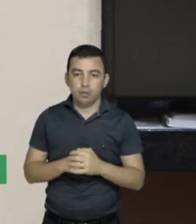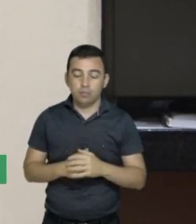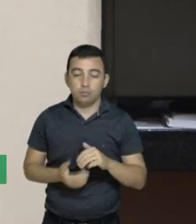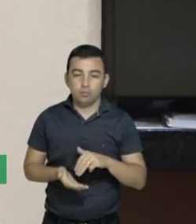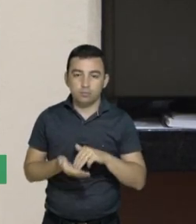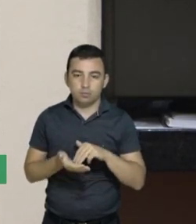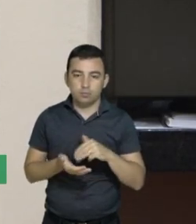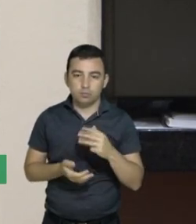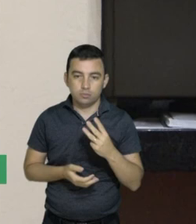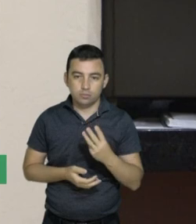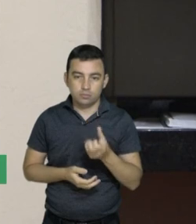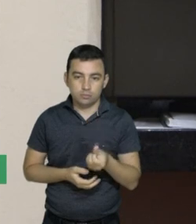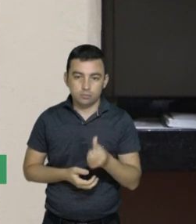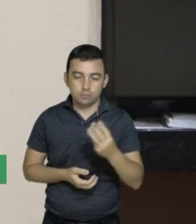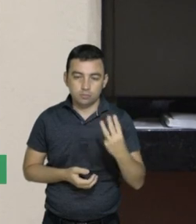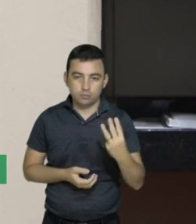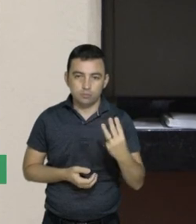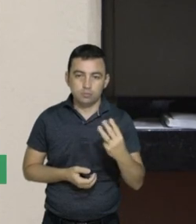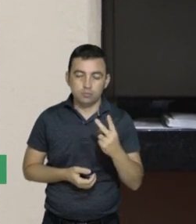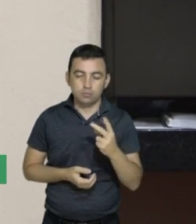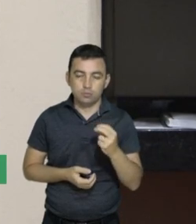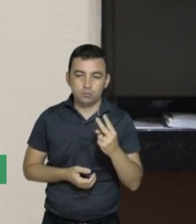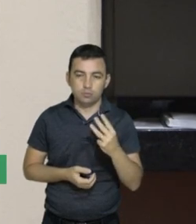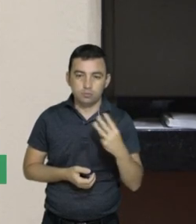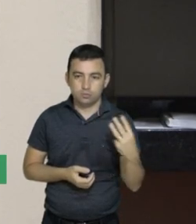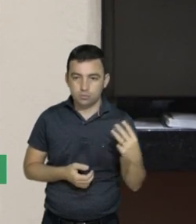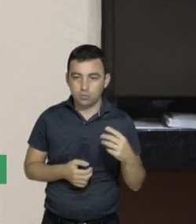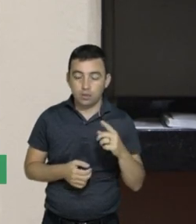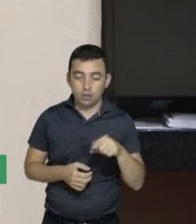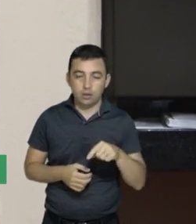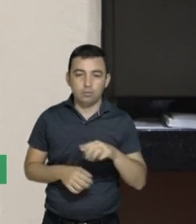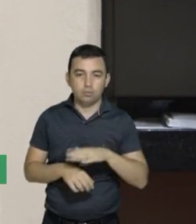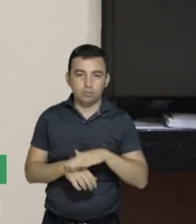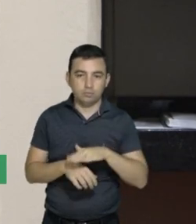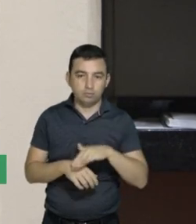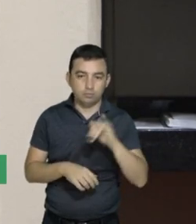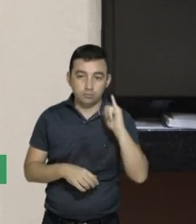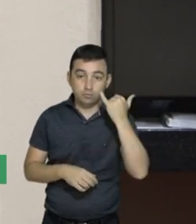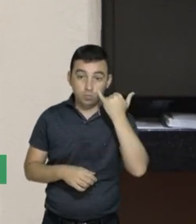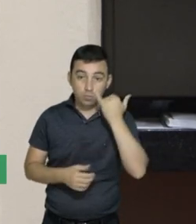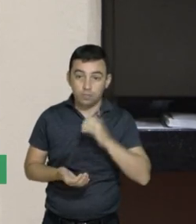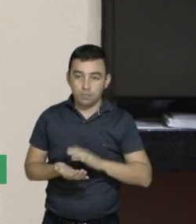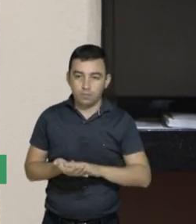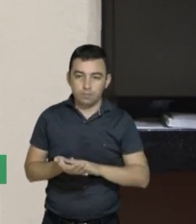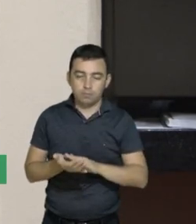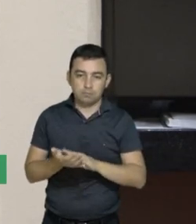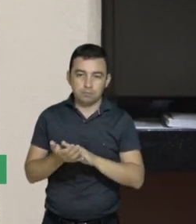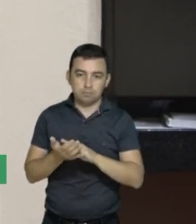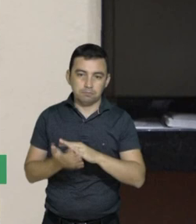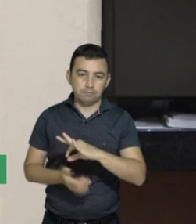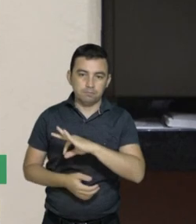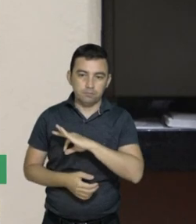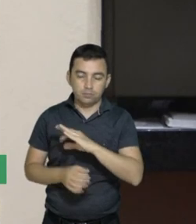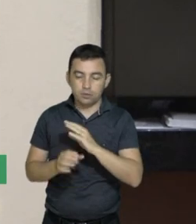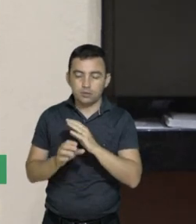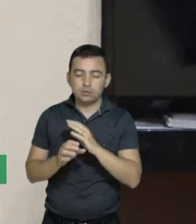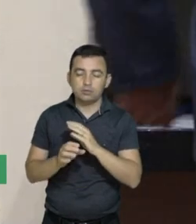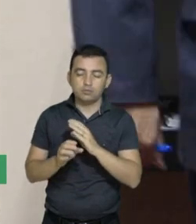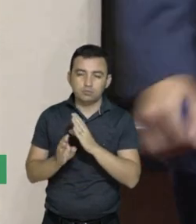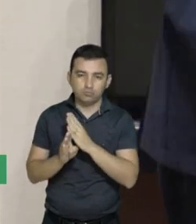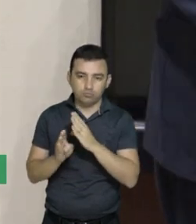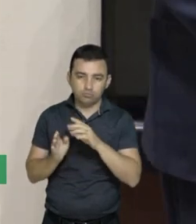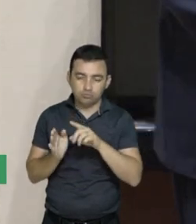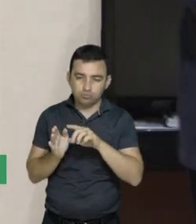Moção 363/2023 da tribo Deputado José Lopes ao agente da polícia científica Paola Borges